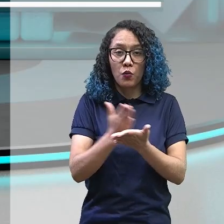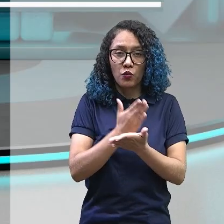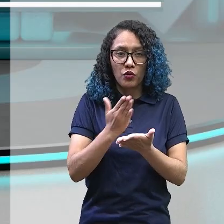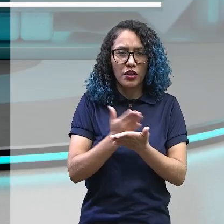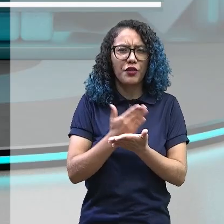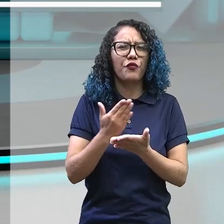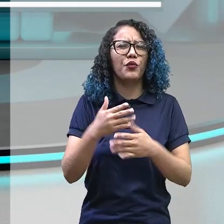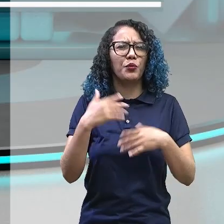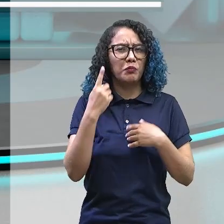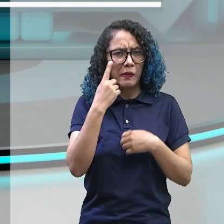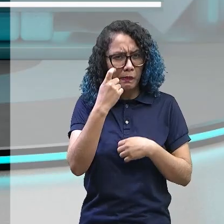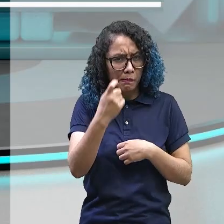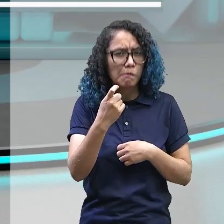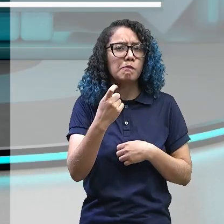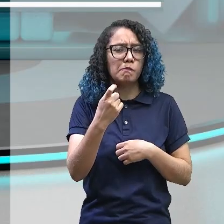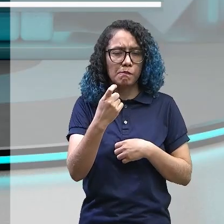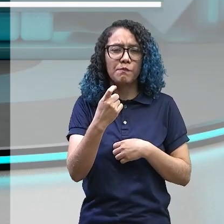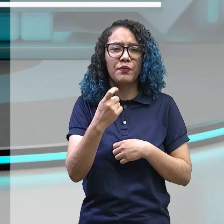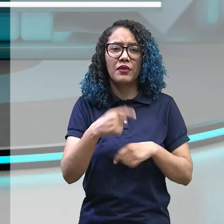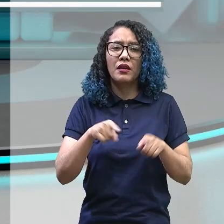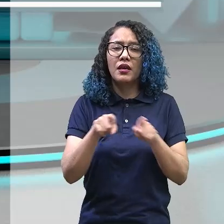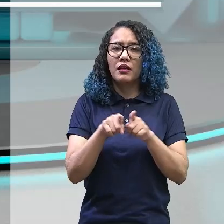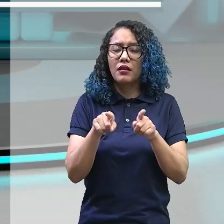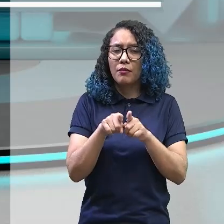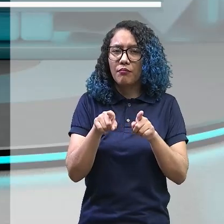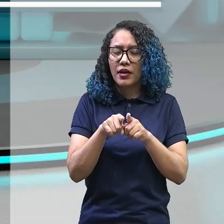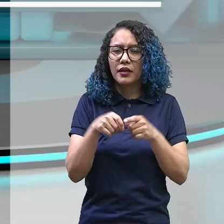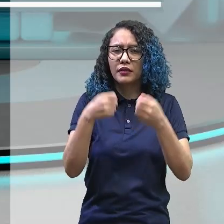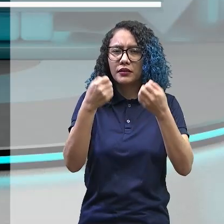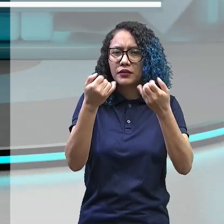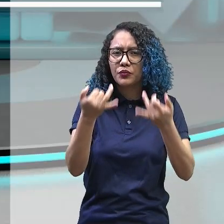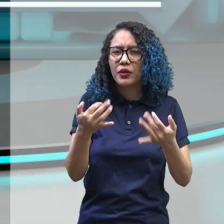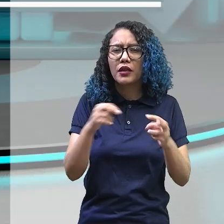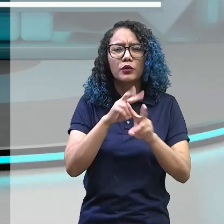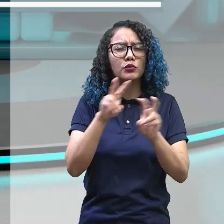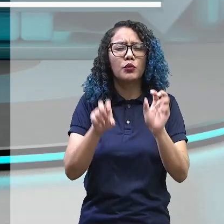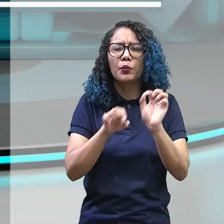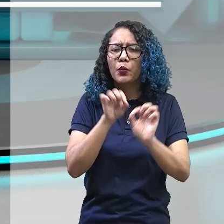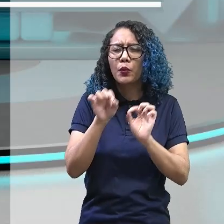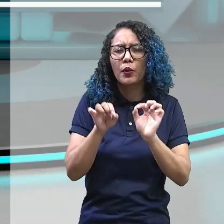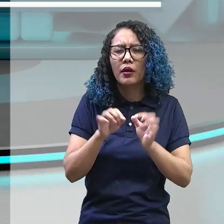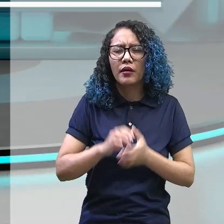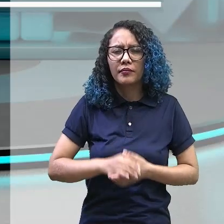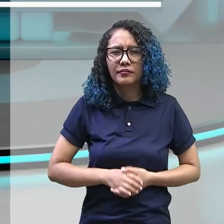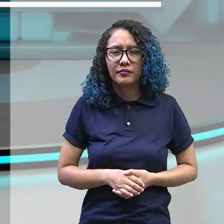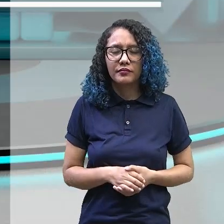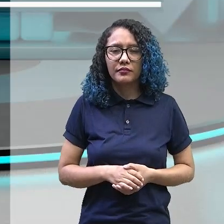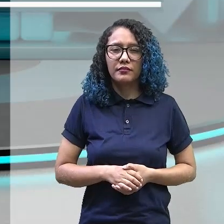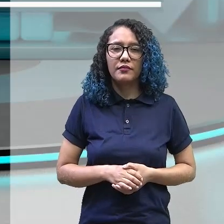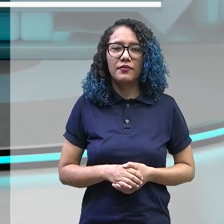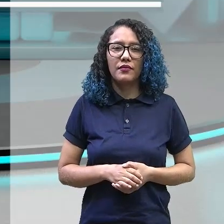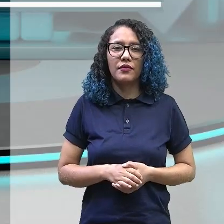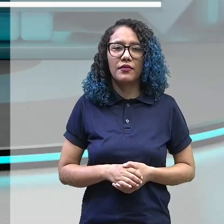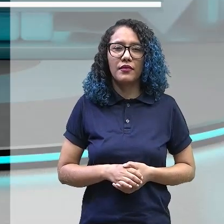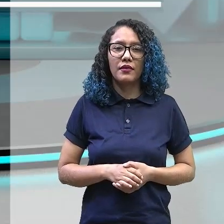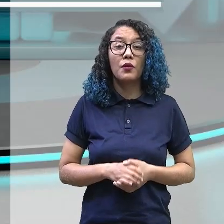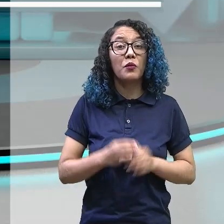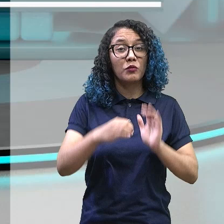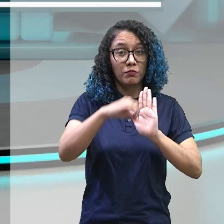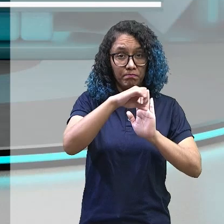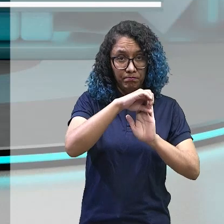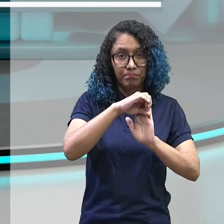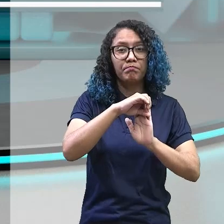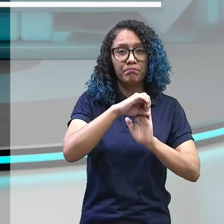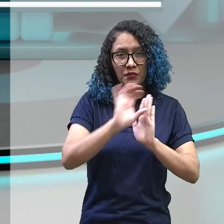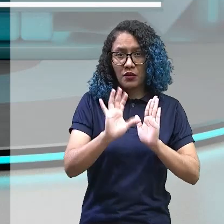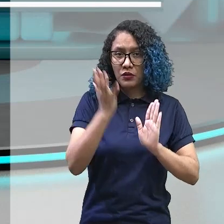muito interessante, e justamente ela vai tratar, né, de um certo crime, né, que ocorreu